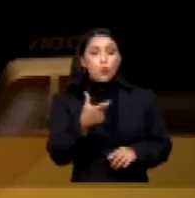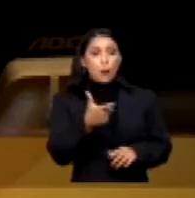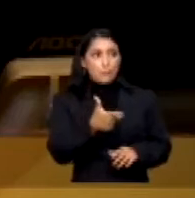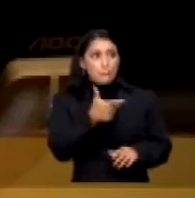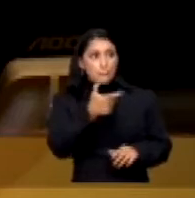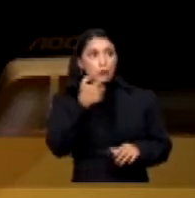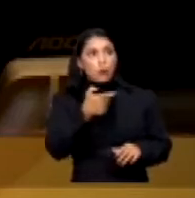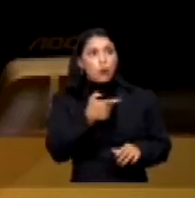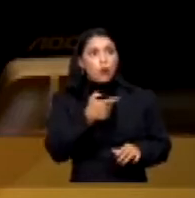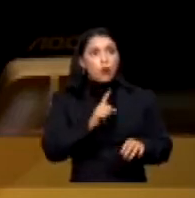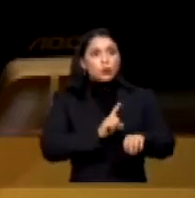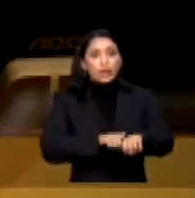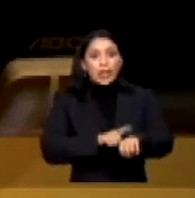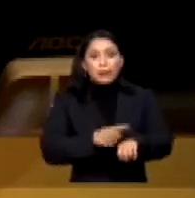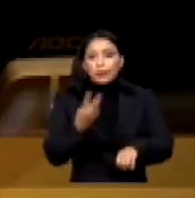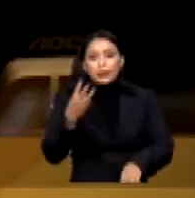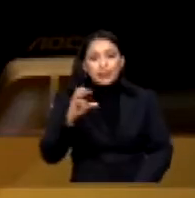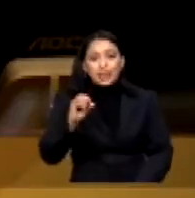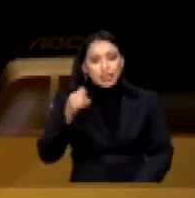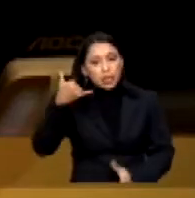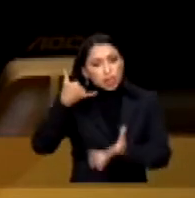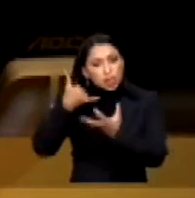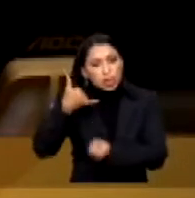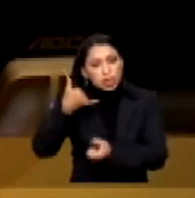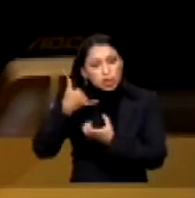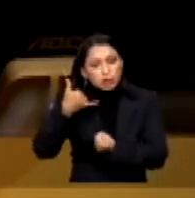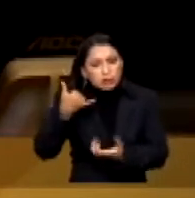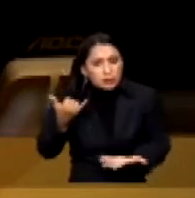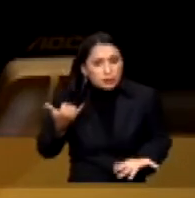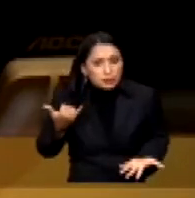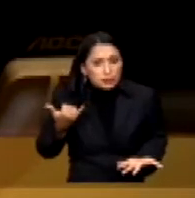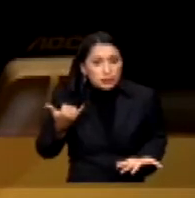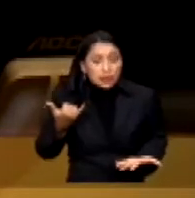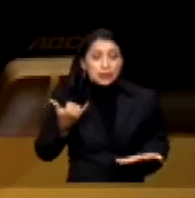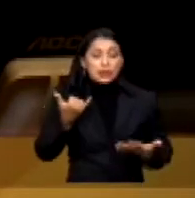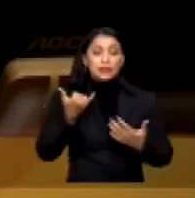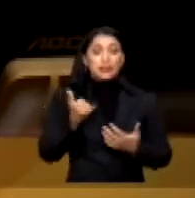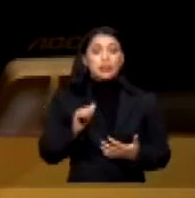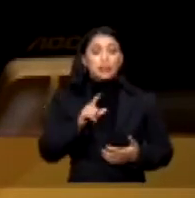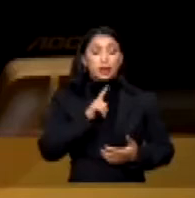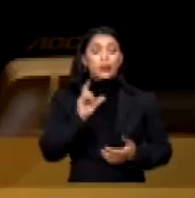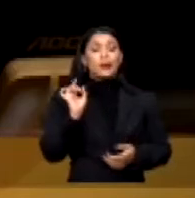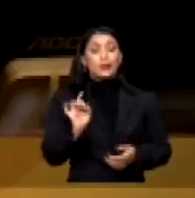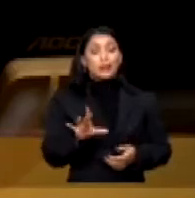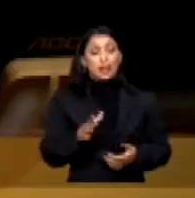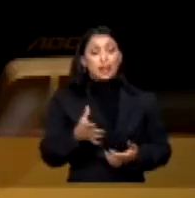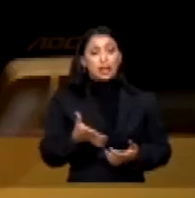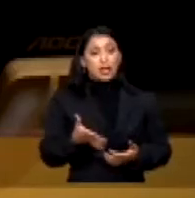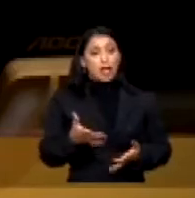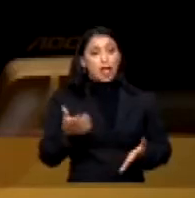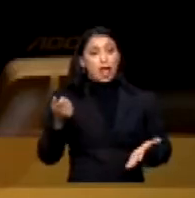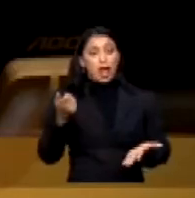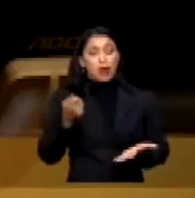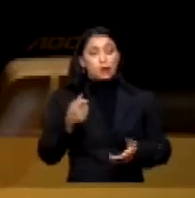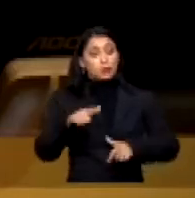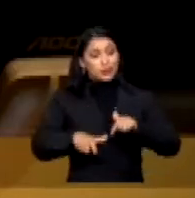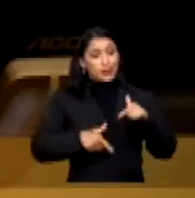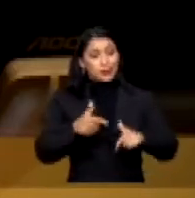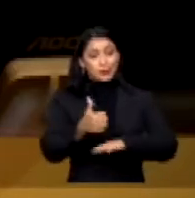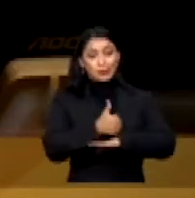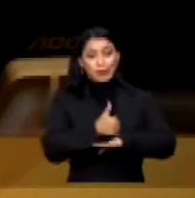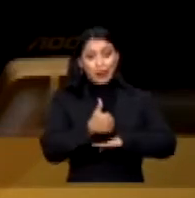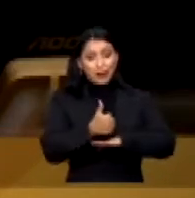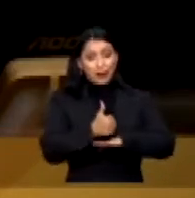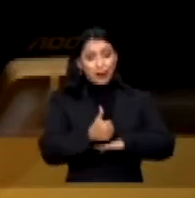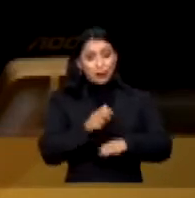30 dias ou 60 dias de escuta. O que é isso, senão uma renúncia ao dever do